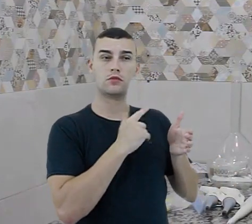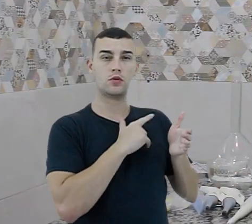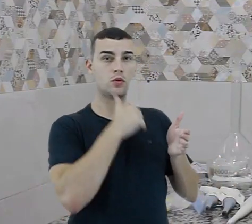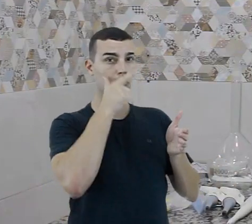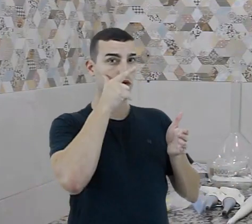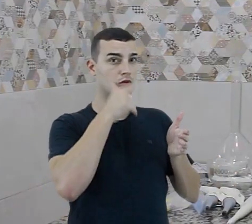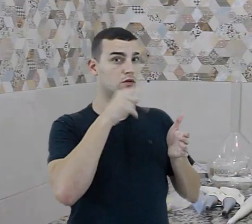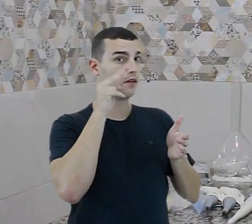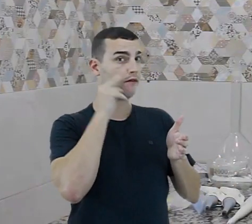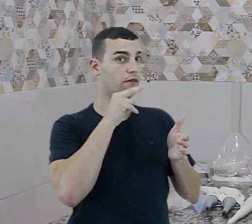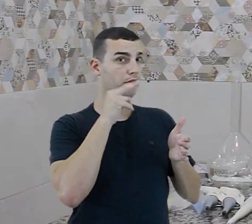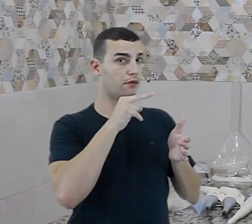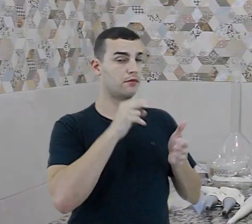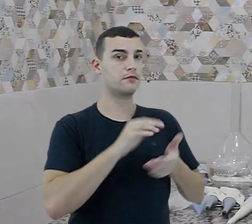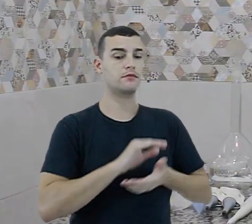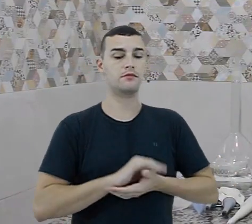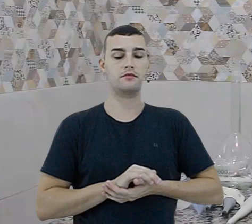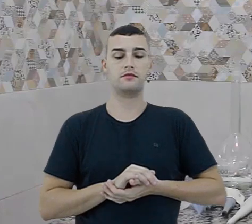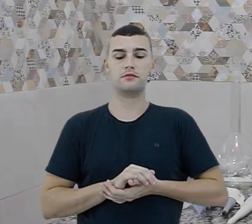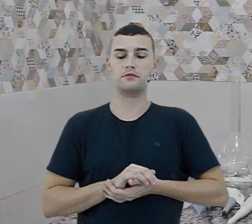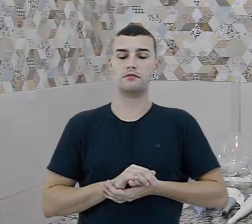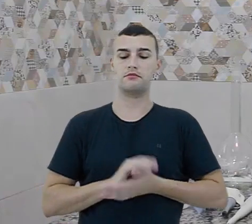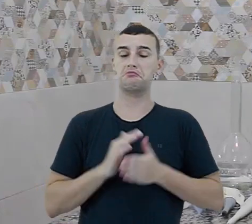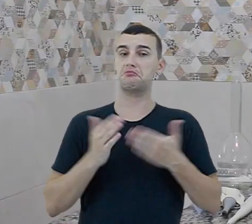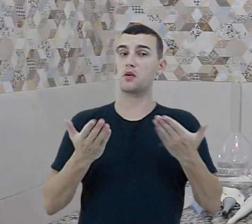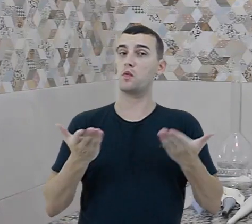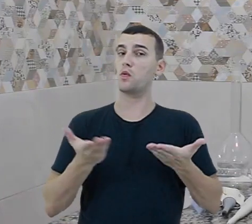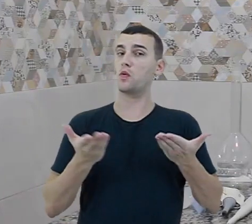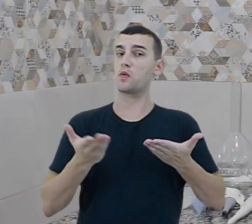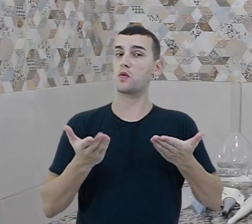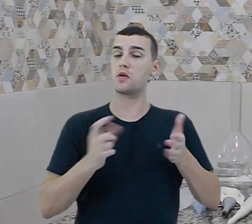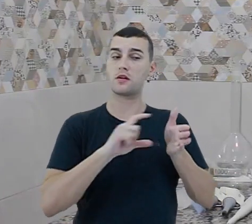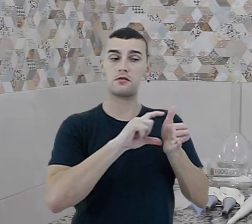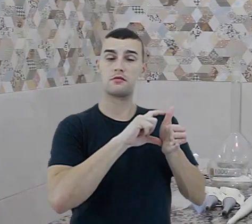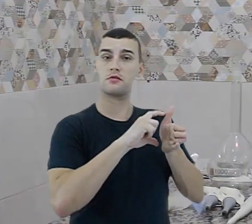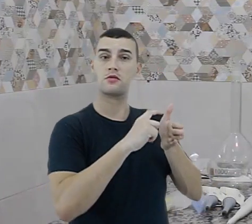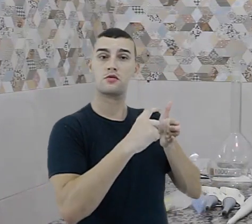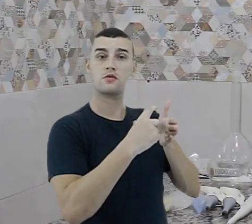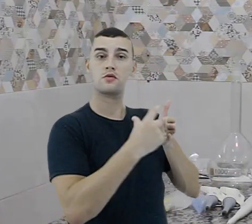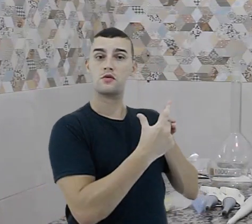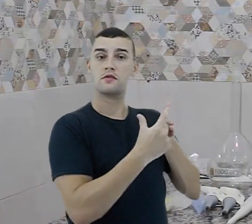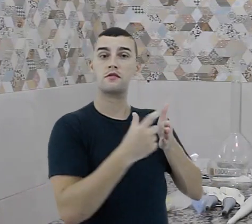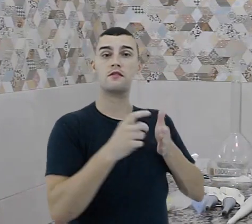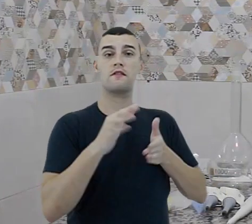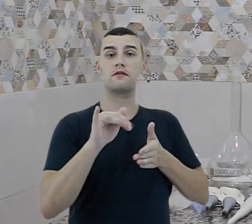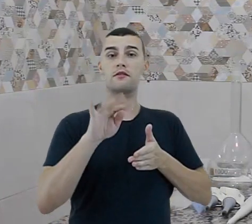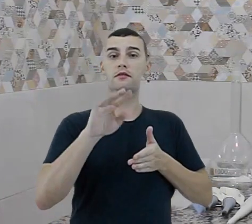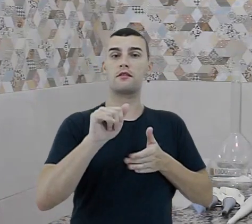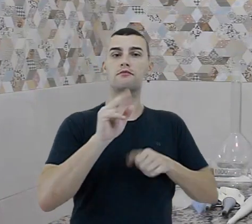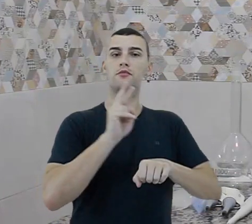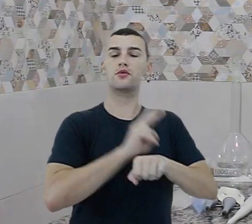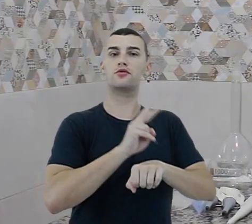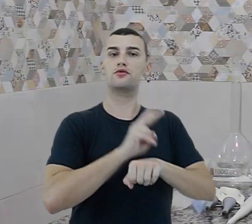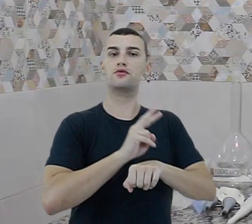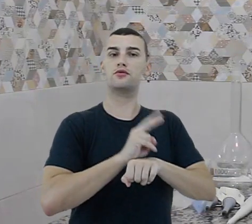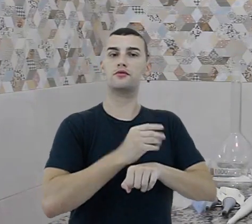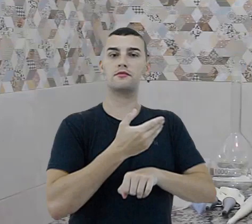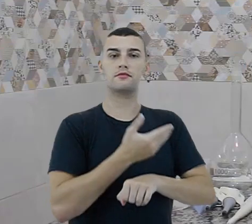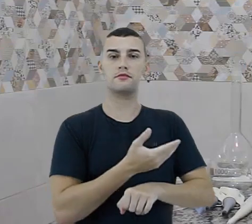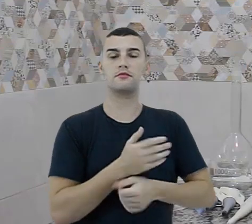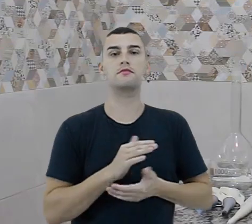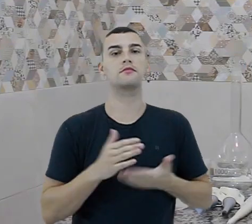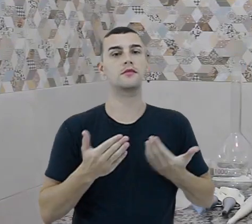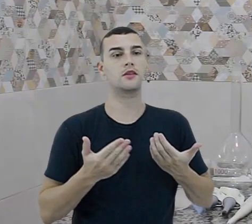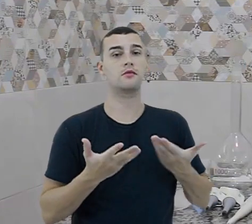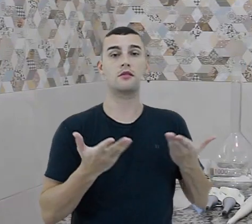eu mantenha o acesso aos dados. E agora, cobrindo o rótulo com essa fita adesiva, eu